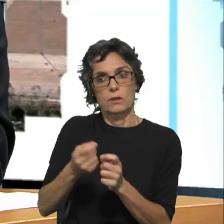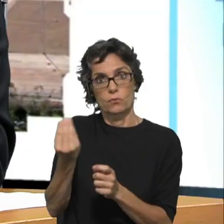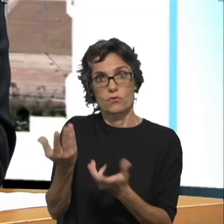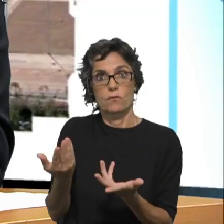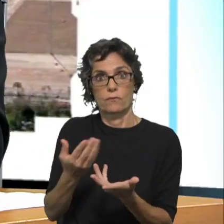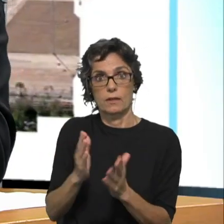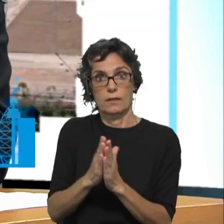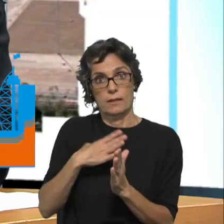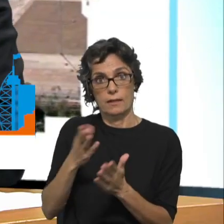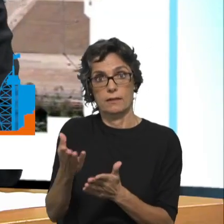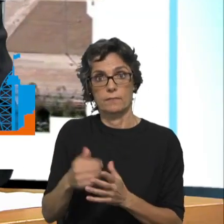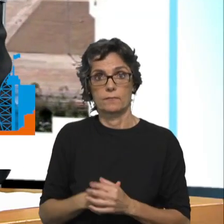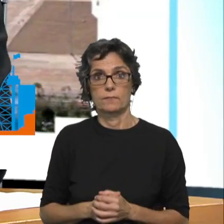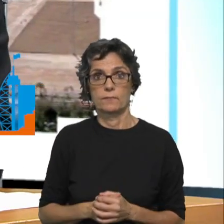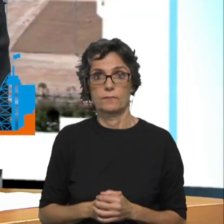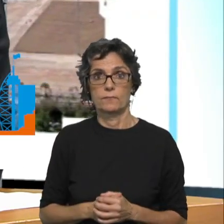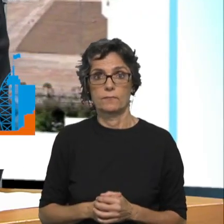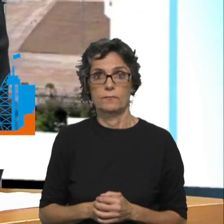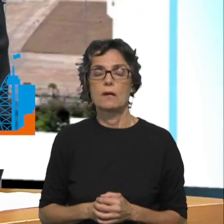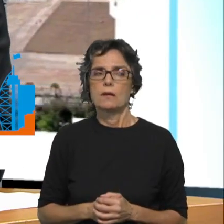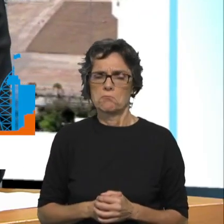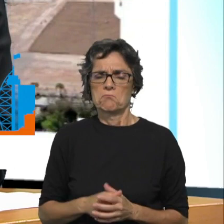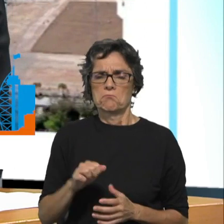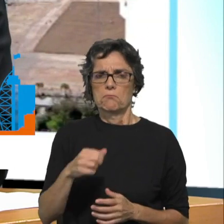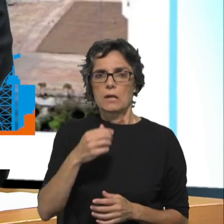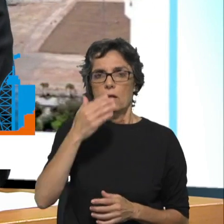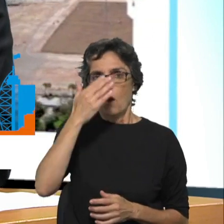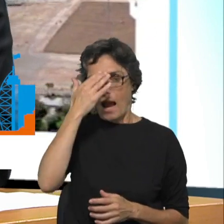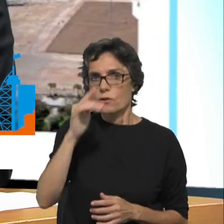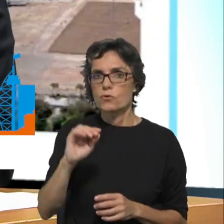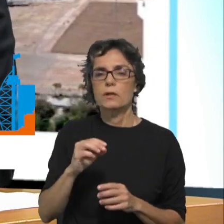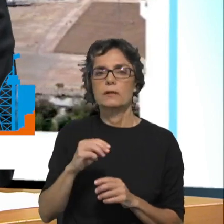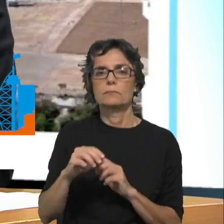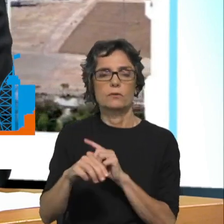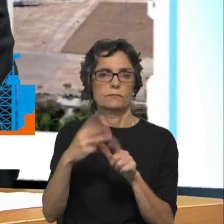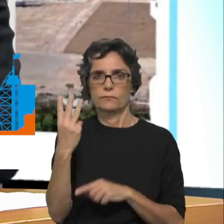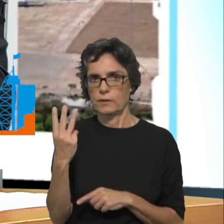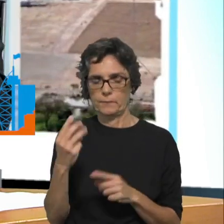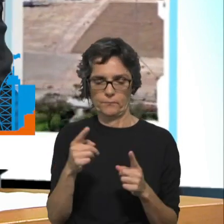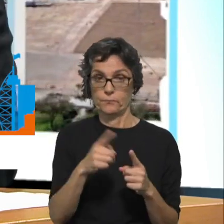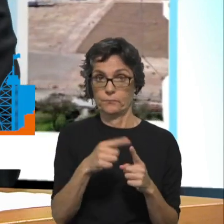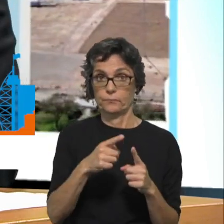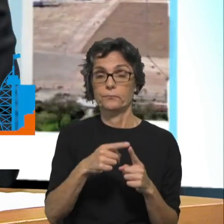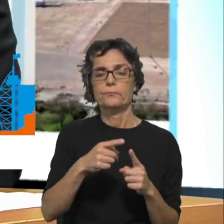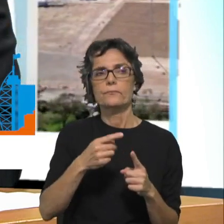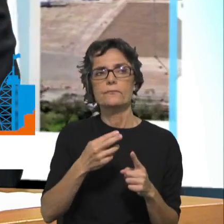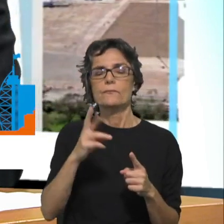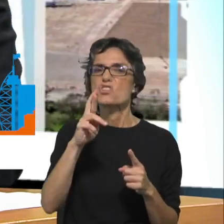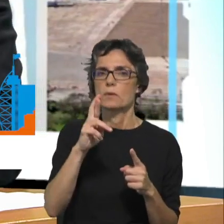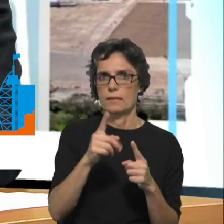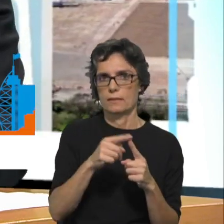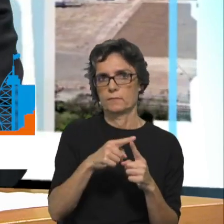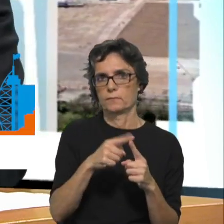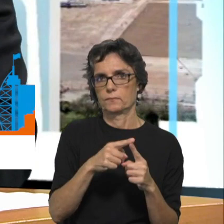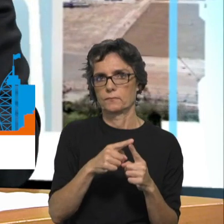diria que 3 mensagens que, no fundo, já fomos abordando aqui. A primeira é uma mensagem de esperança. Portanto, não é um desafio, mas uma mensagem já. A